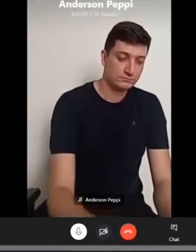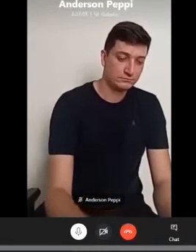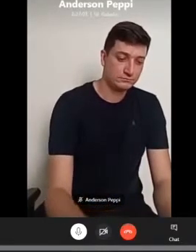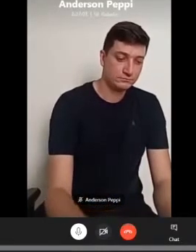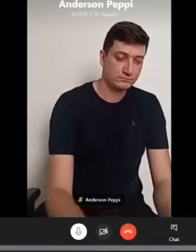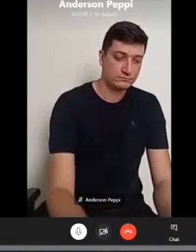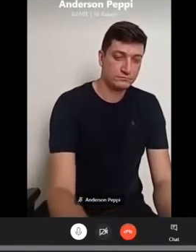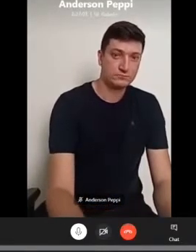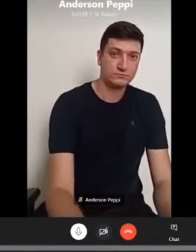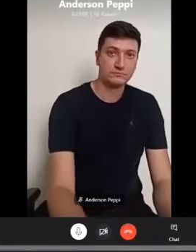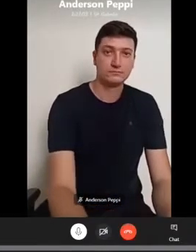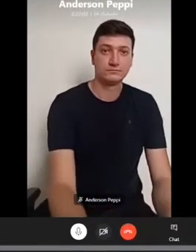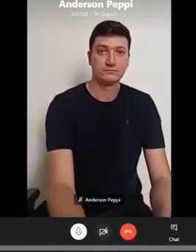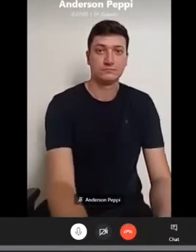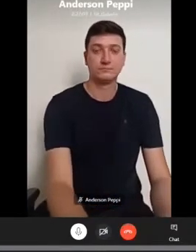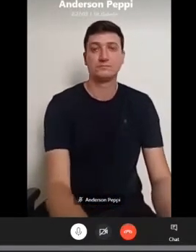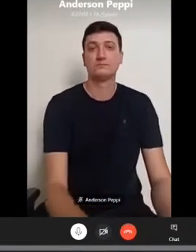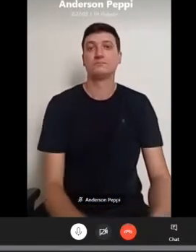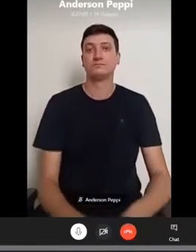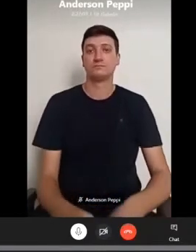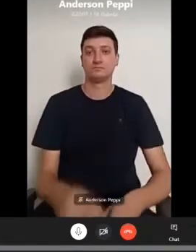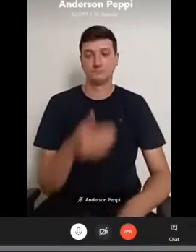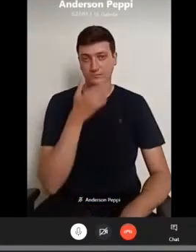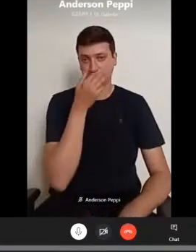Podemos dar início à votação?